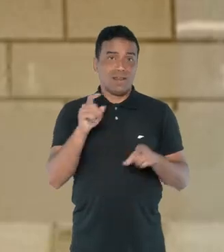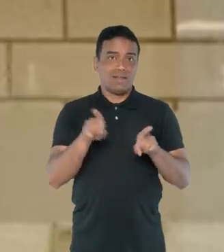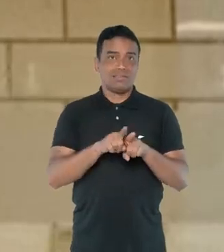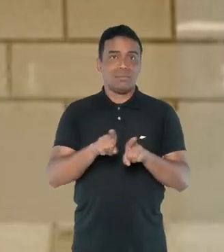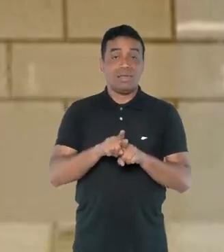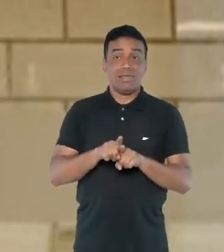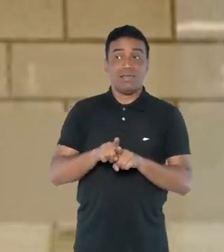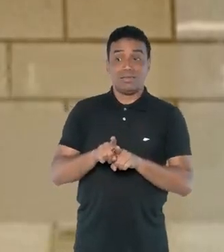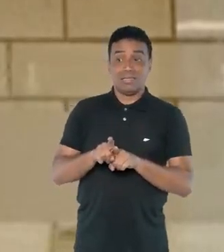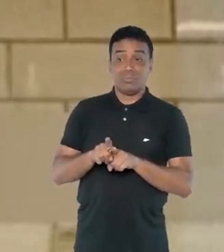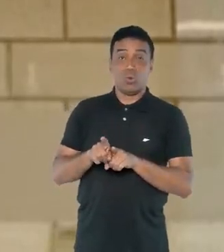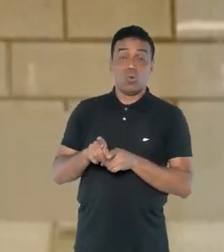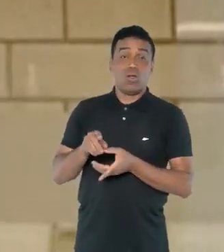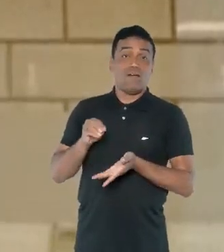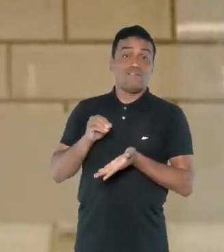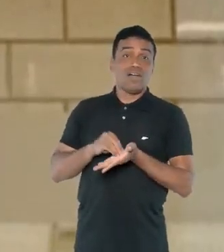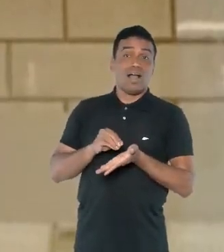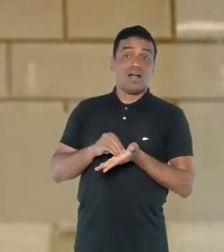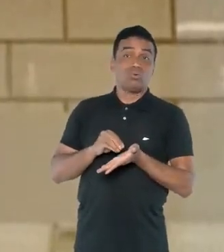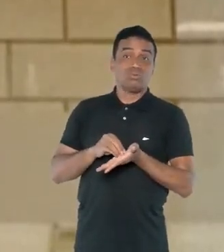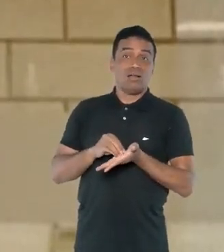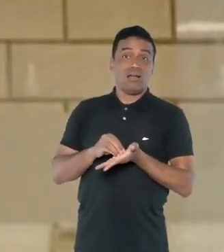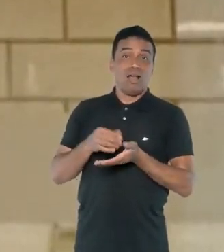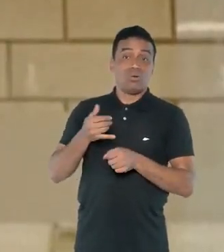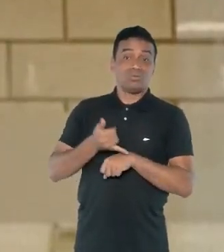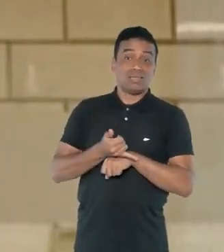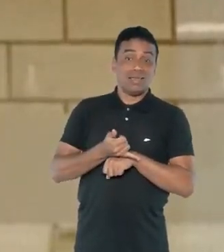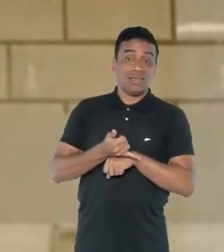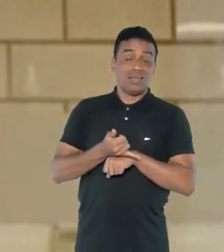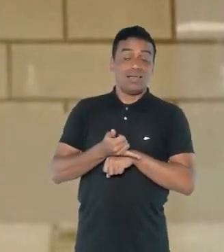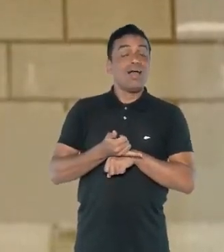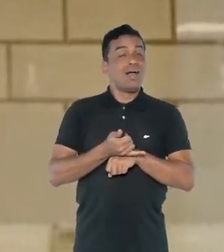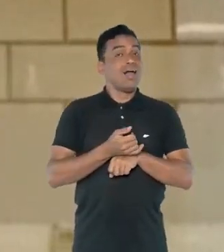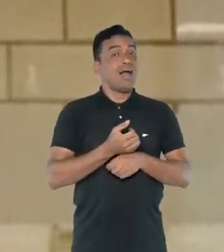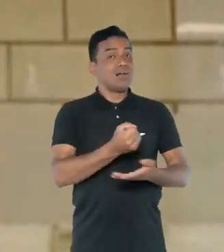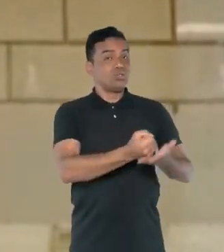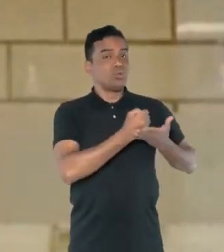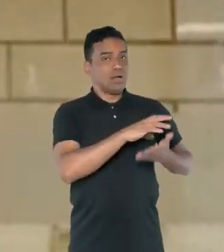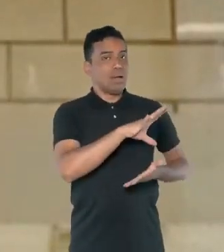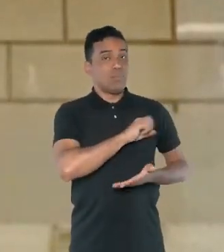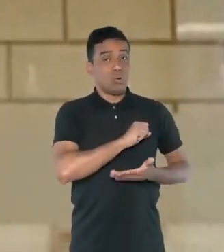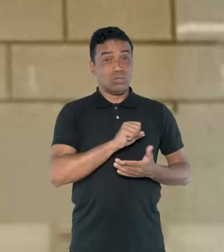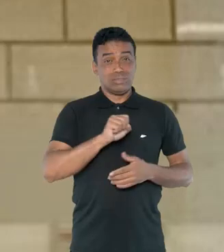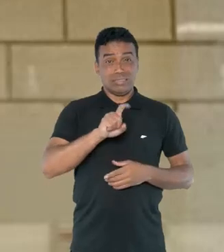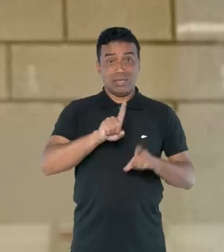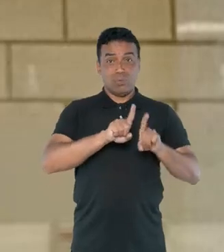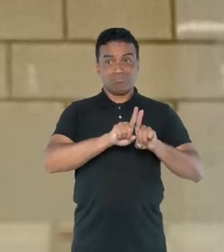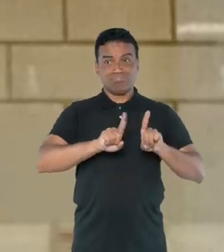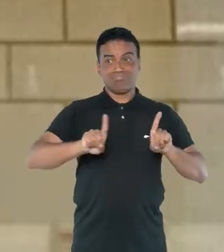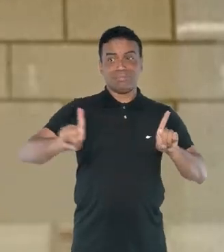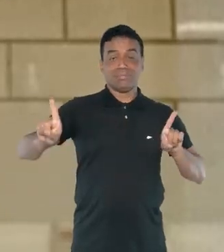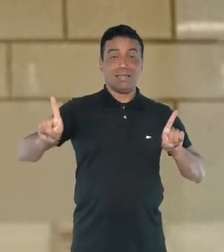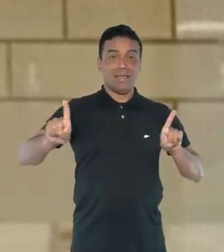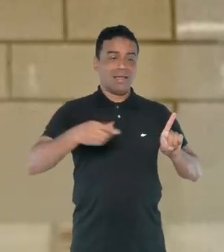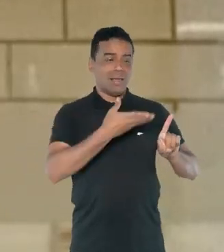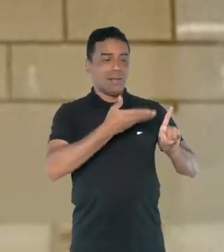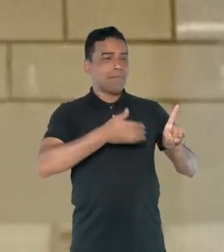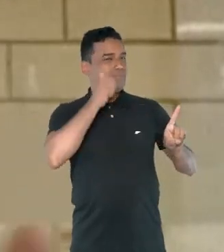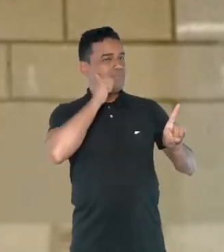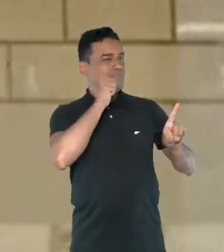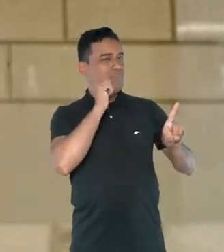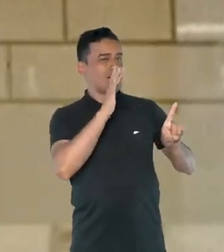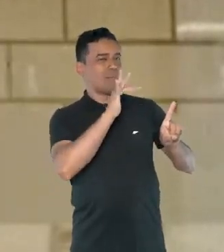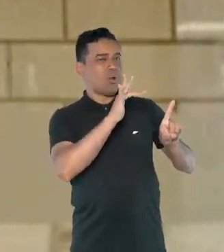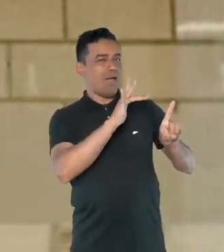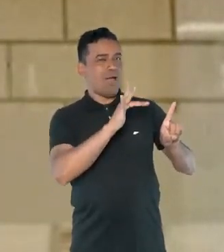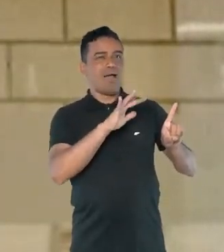de ausência ajuda no amor, né? Então, assim, se eu ficar um pouquinho sem ver a minha